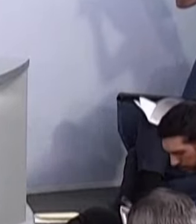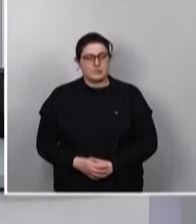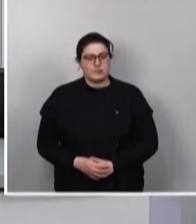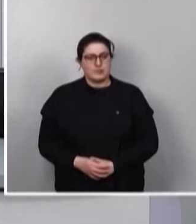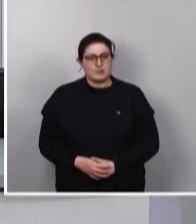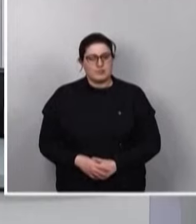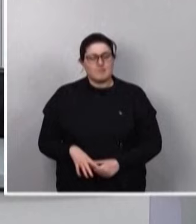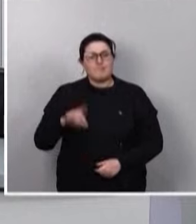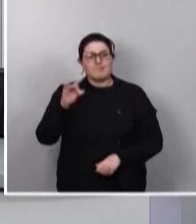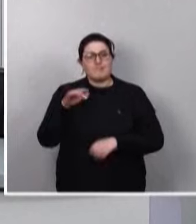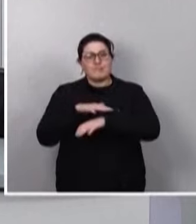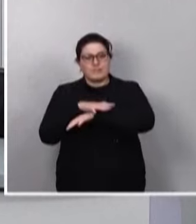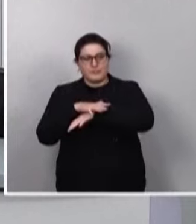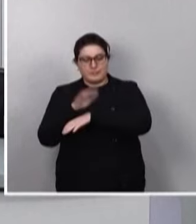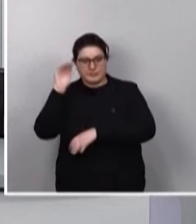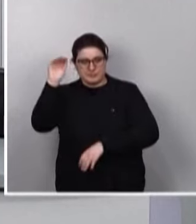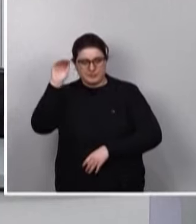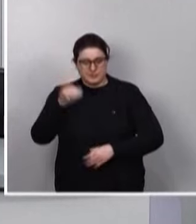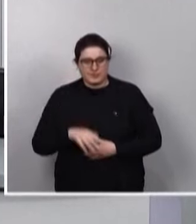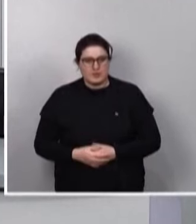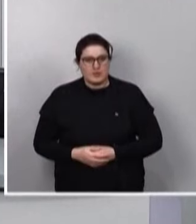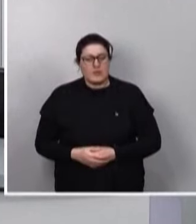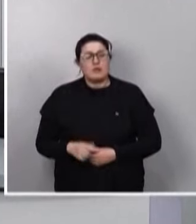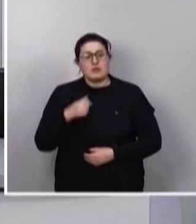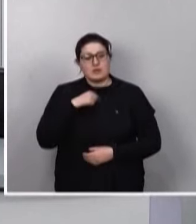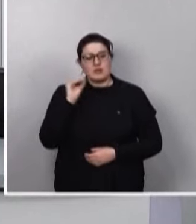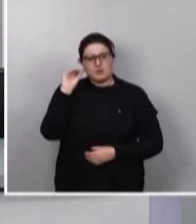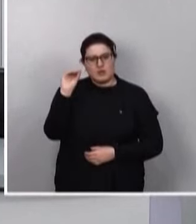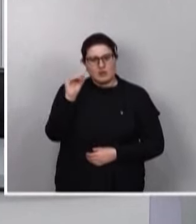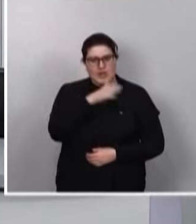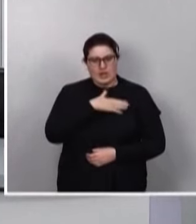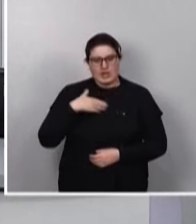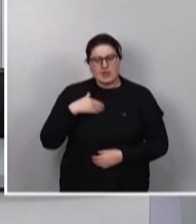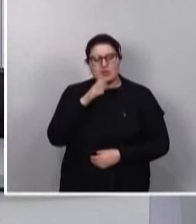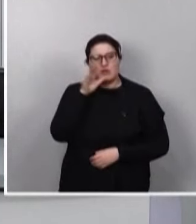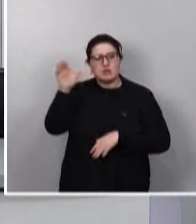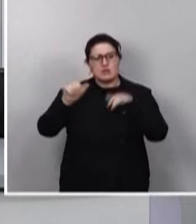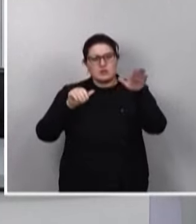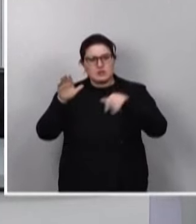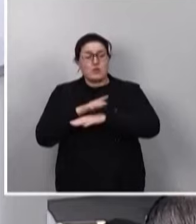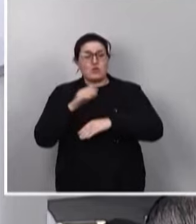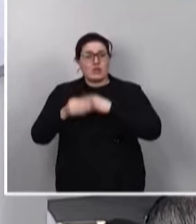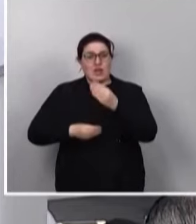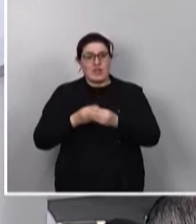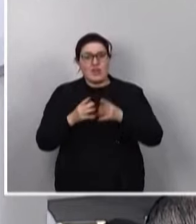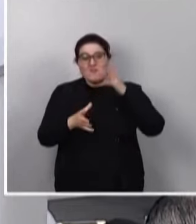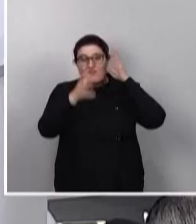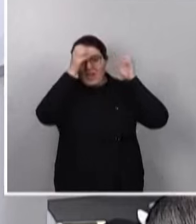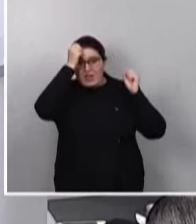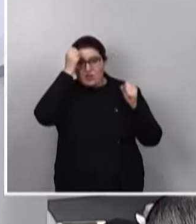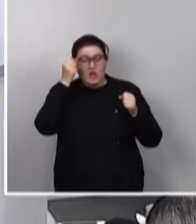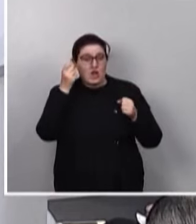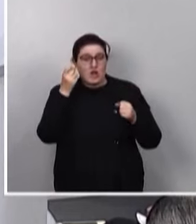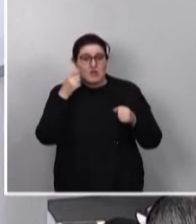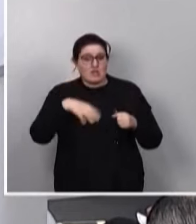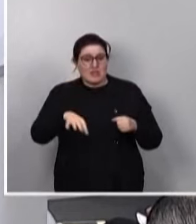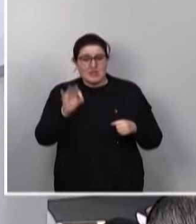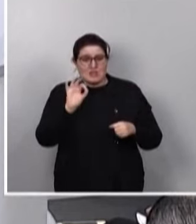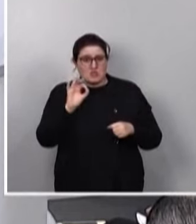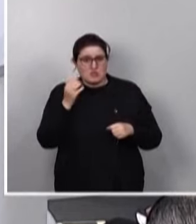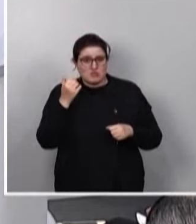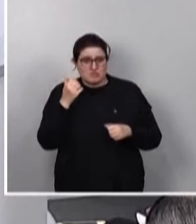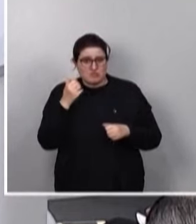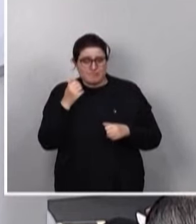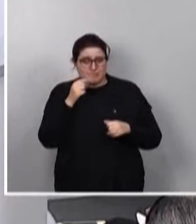a pedir desculpas por acusar a esposa do chefe do executivo espanhol de corrupta. O anúncio foi feito nesta terça-feira pelo